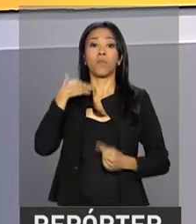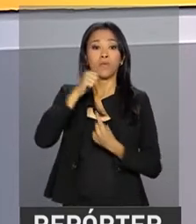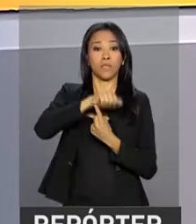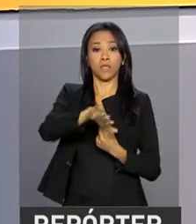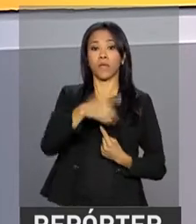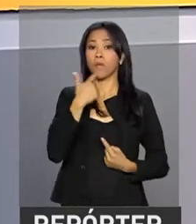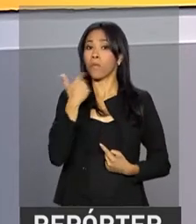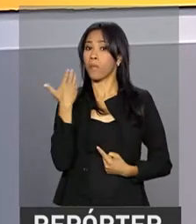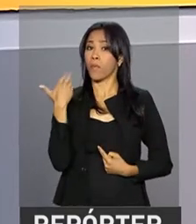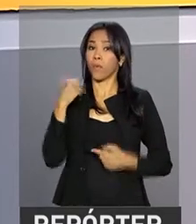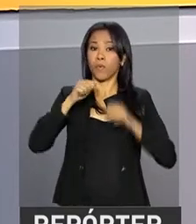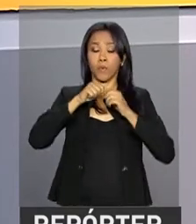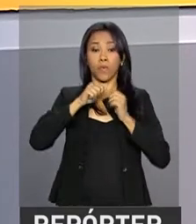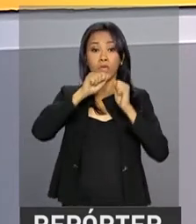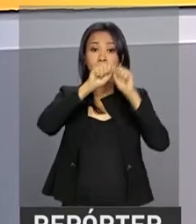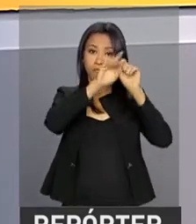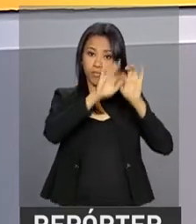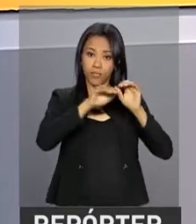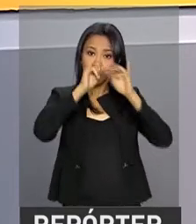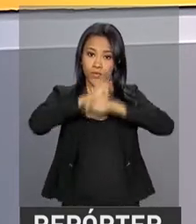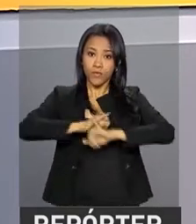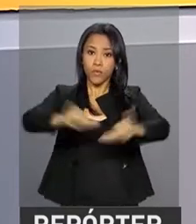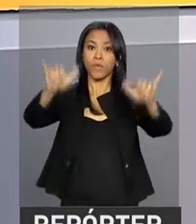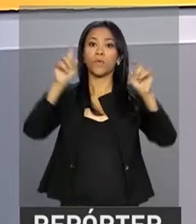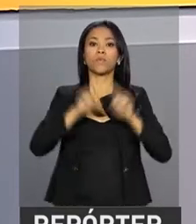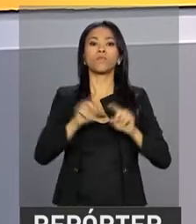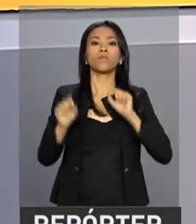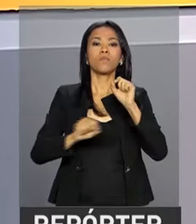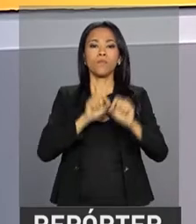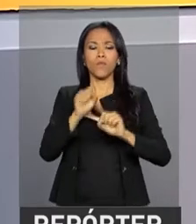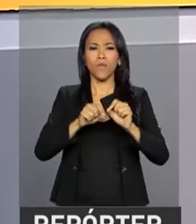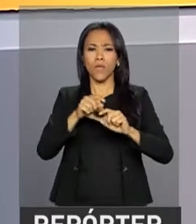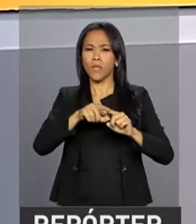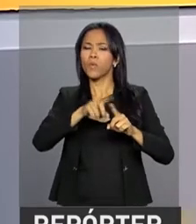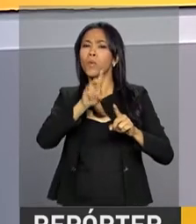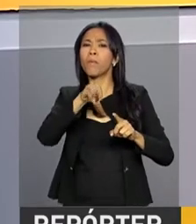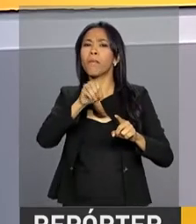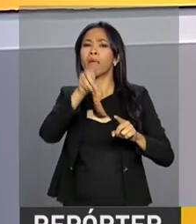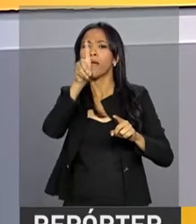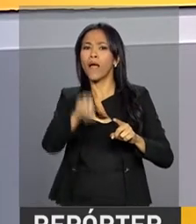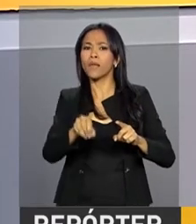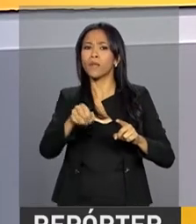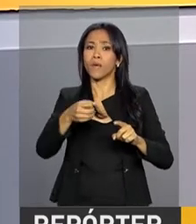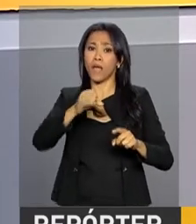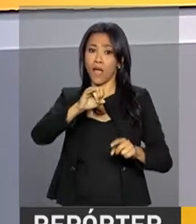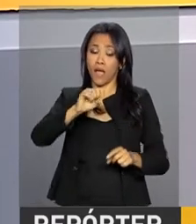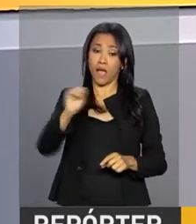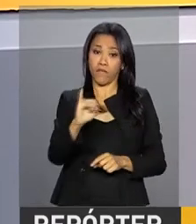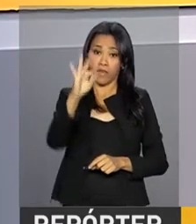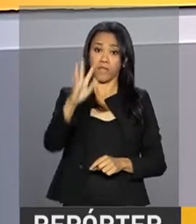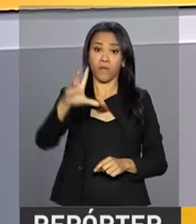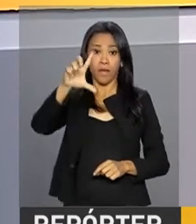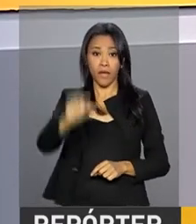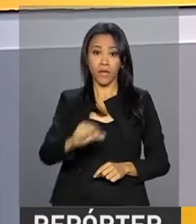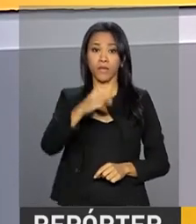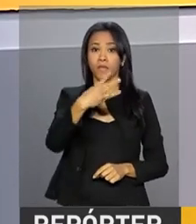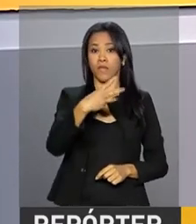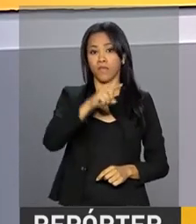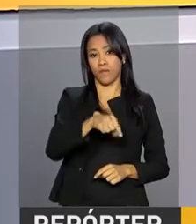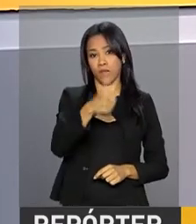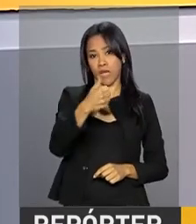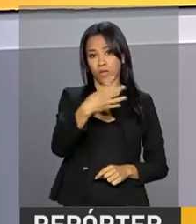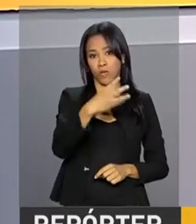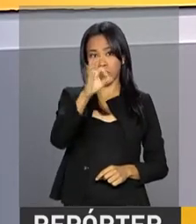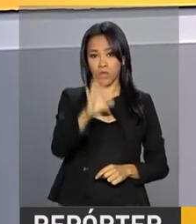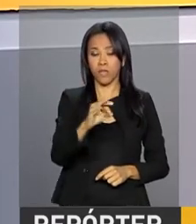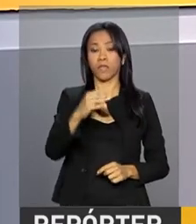pouco o boletim focus com as projeções do mercado financeiro a expectativa de inflação caiu mais uma vez de 3,14 por cento